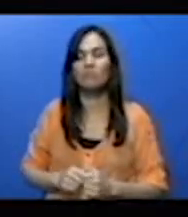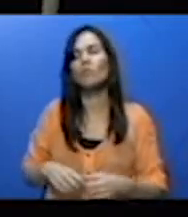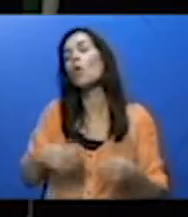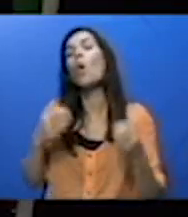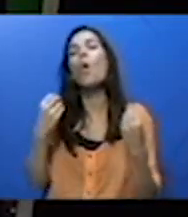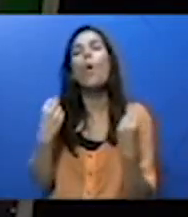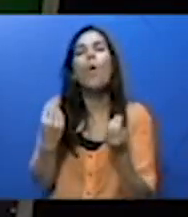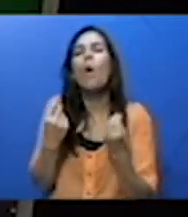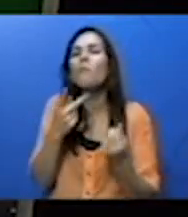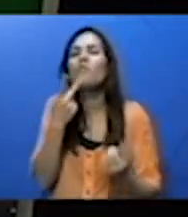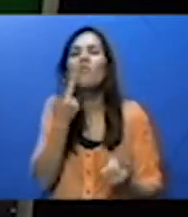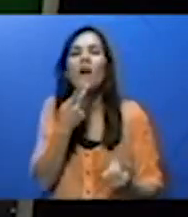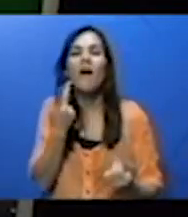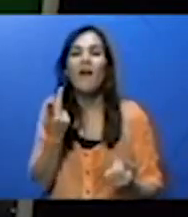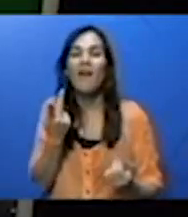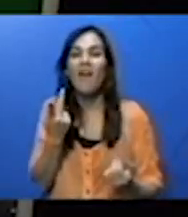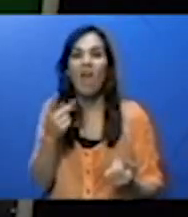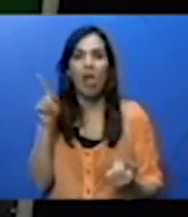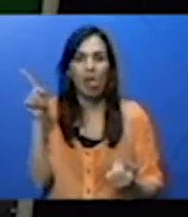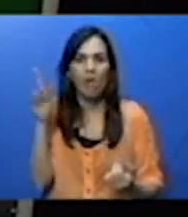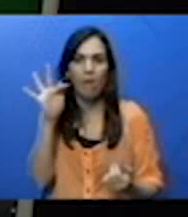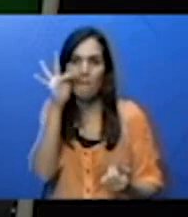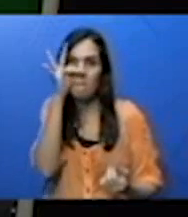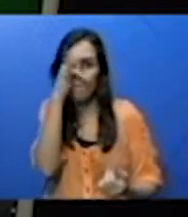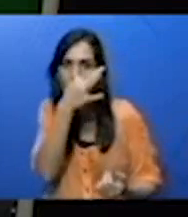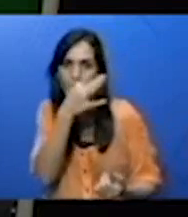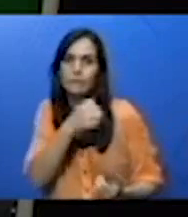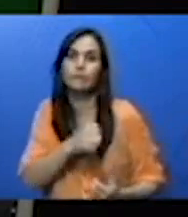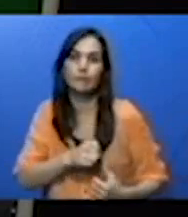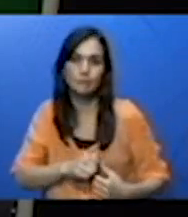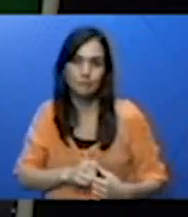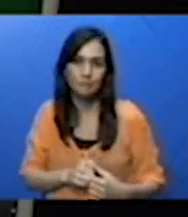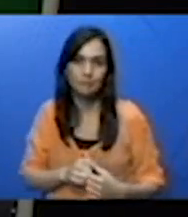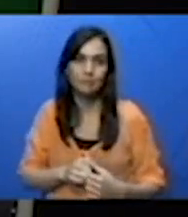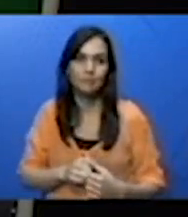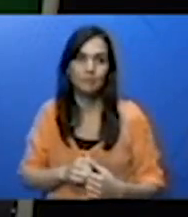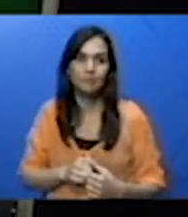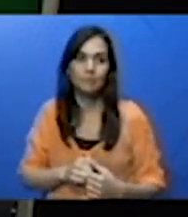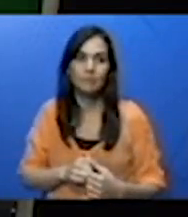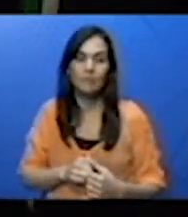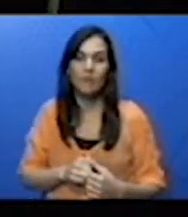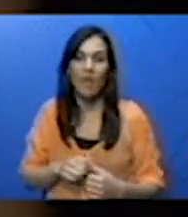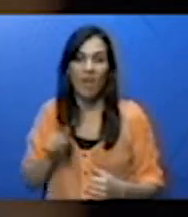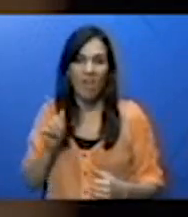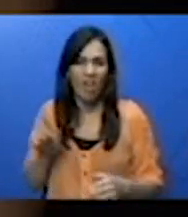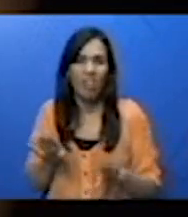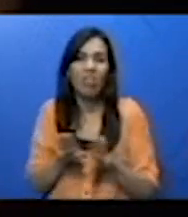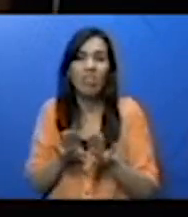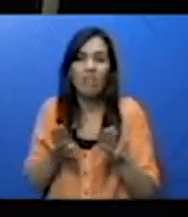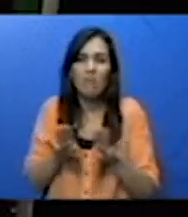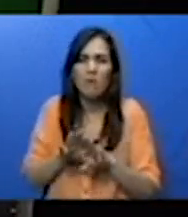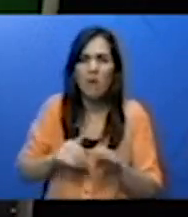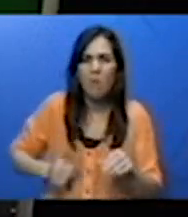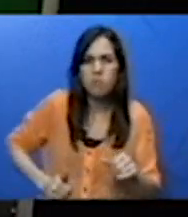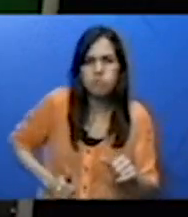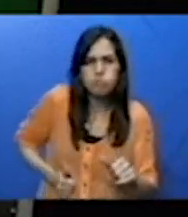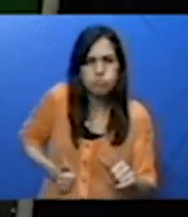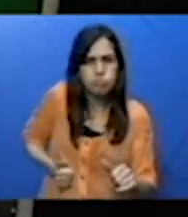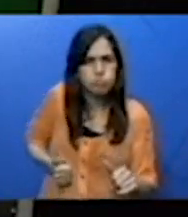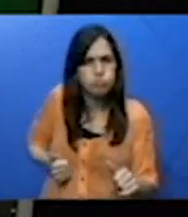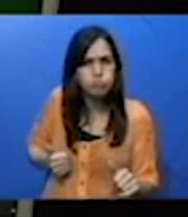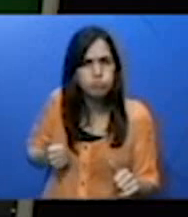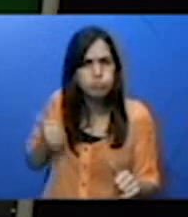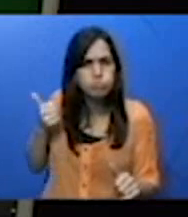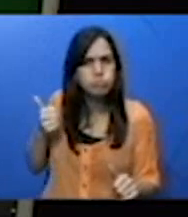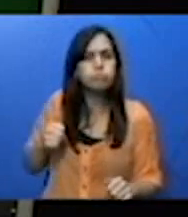Como disse, ela é teimosa, insolente, presunçosa,